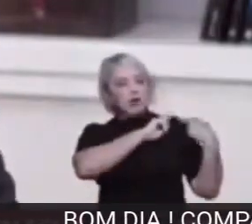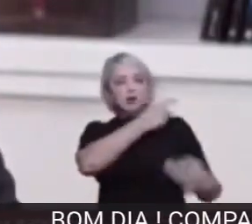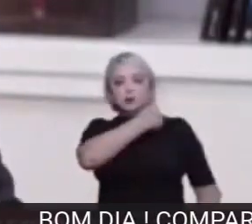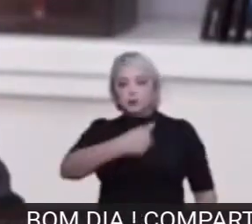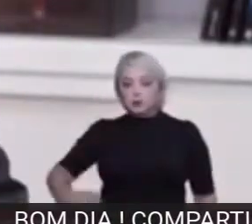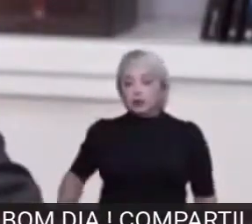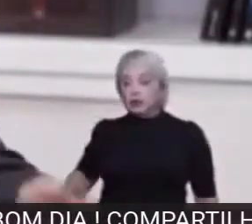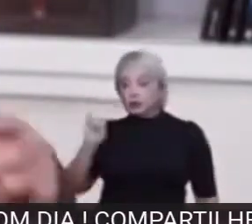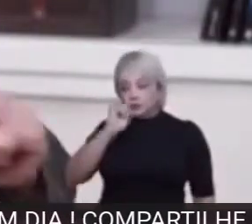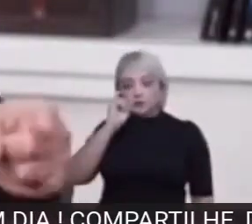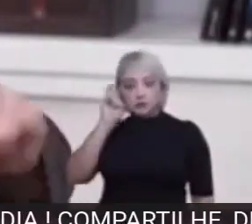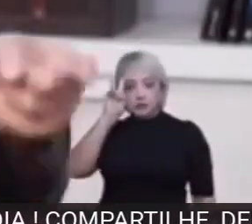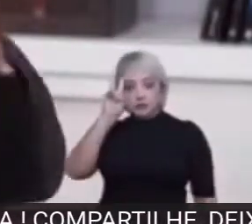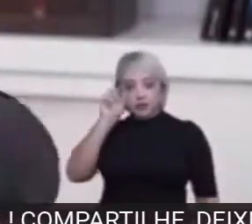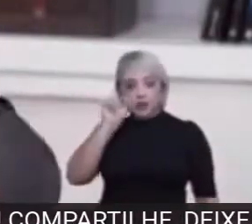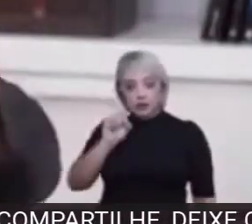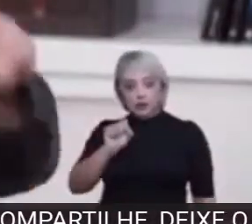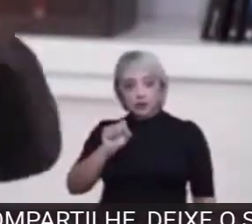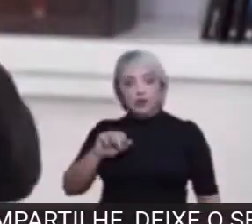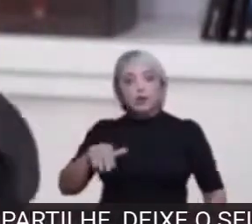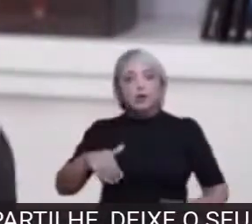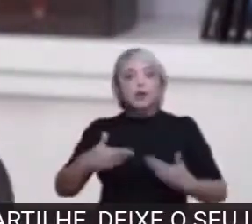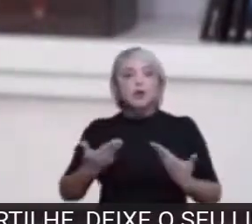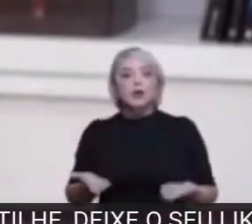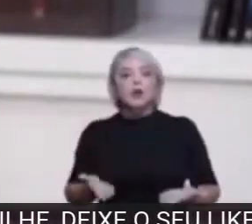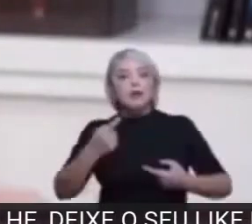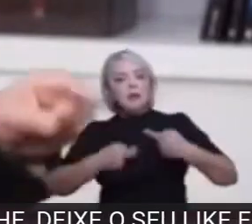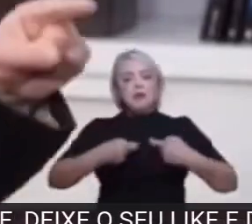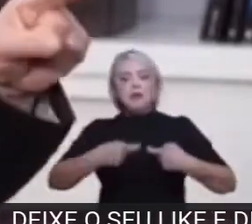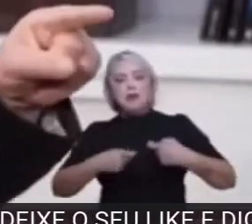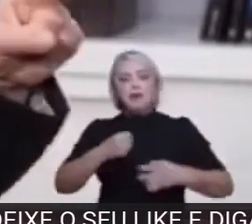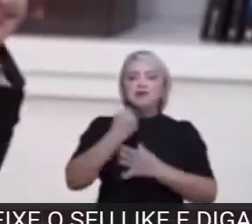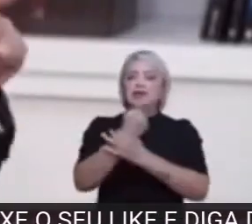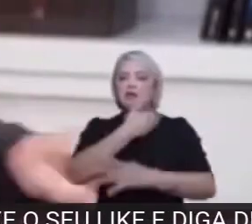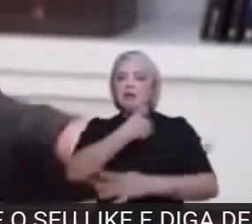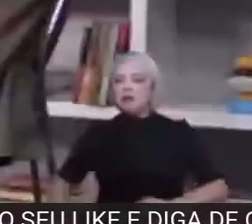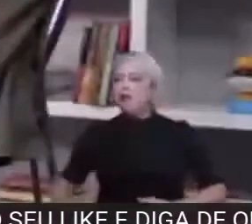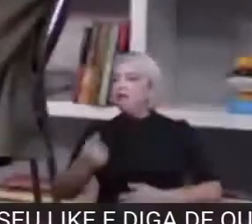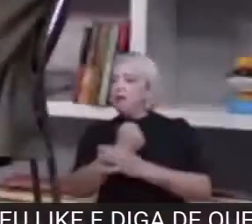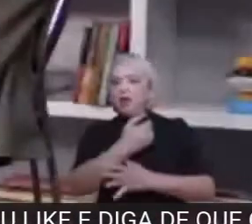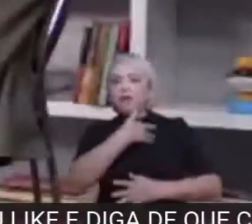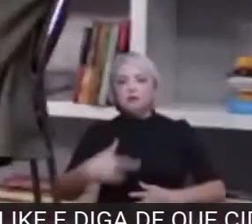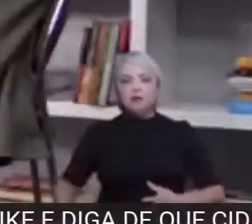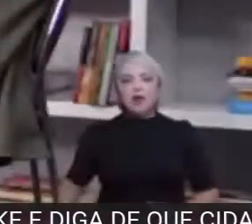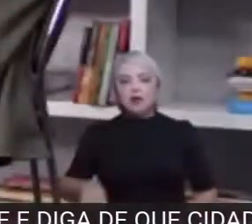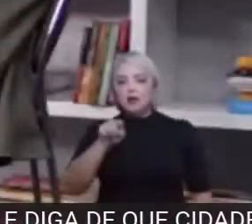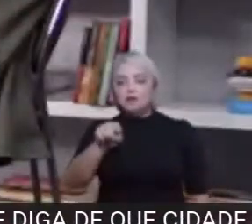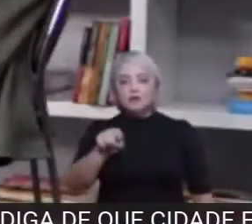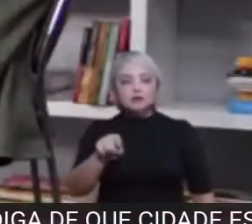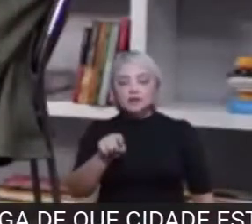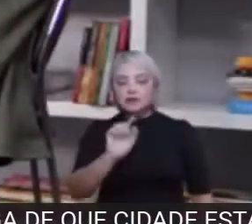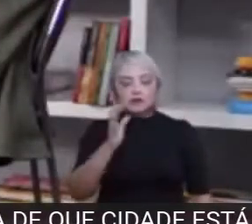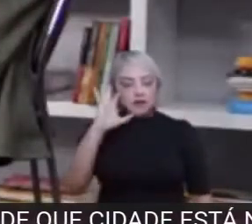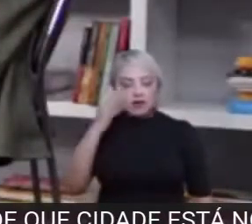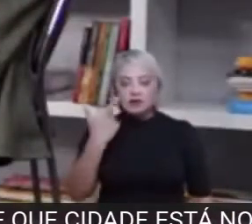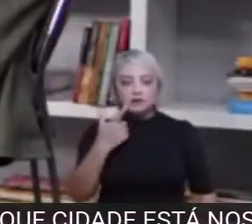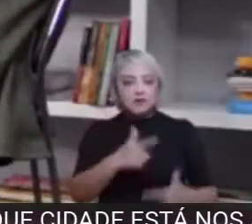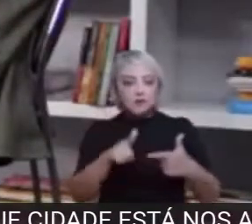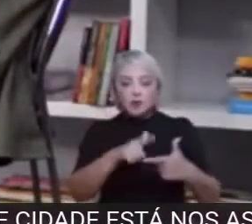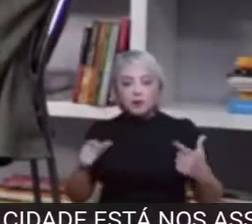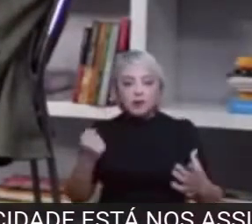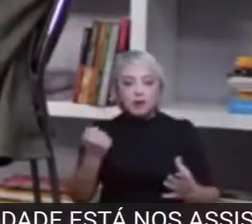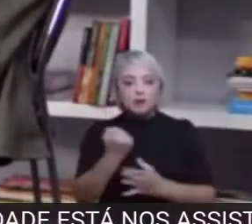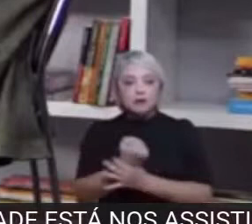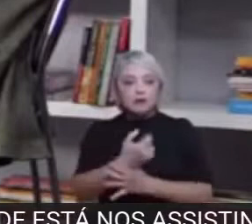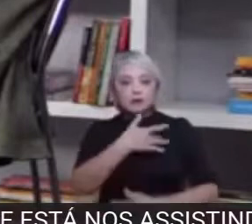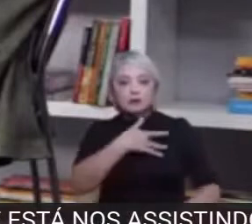lembrar, é que quando a gente fica discutindo segurança pública, você não vai resolver o problema da segurança pública com o